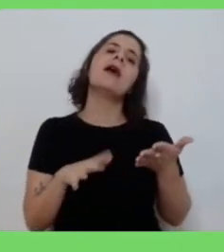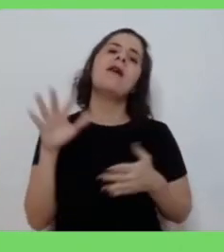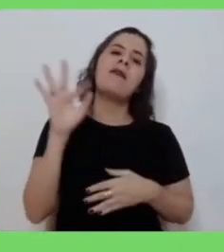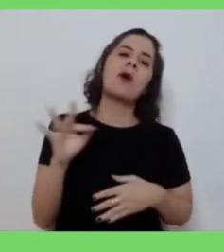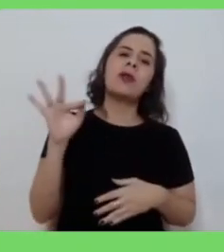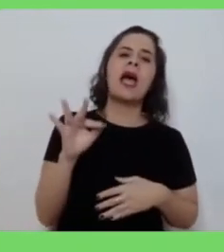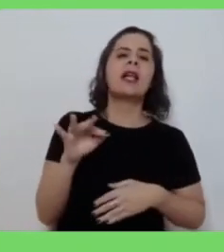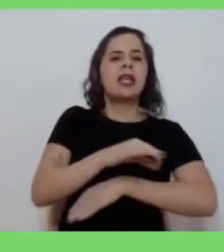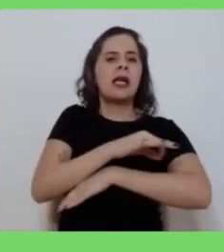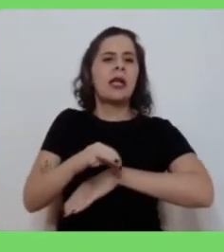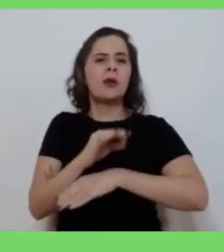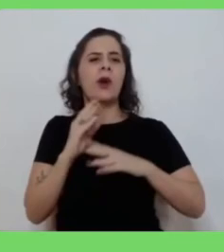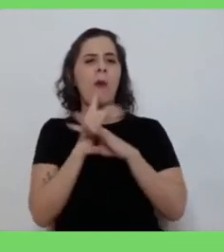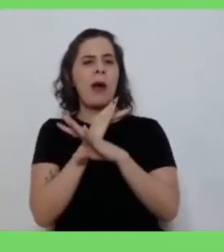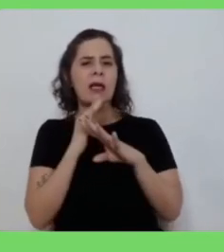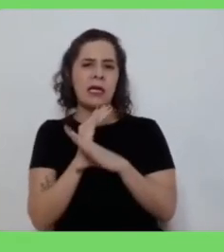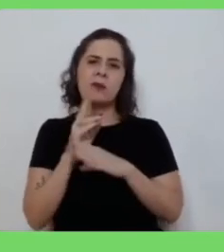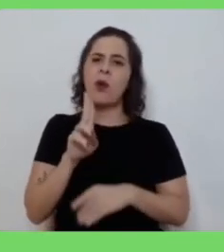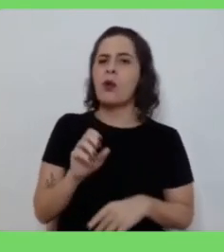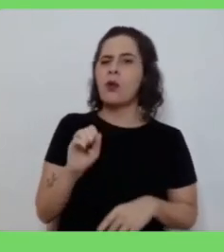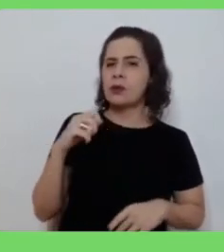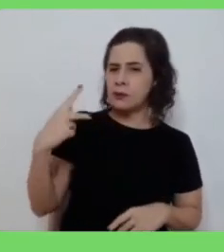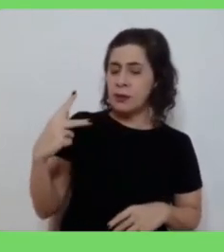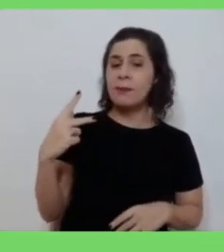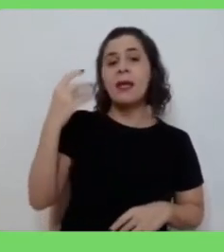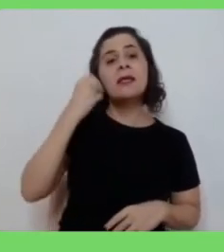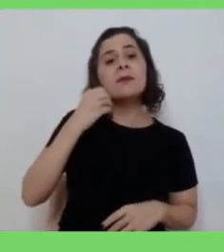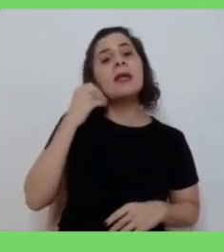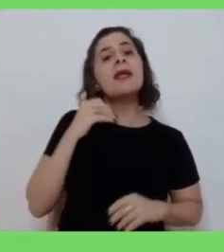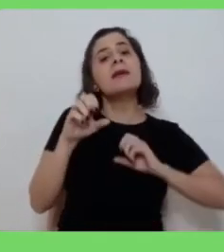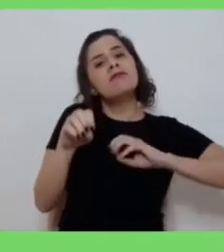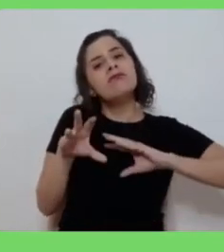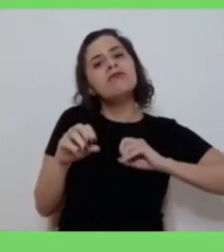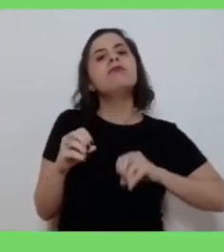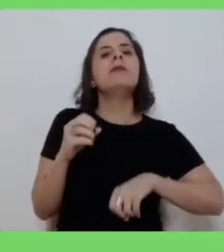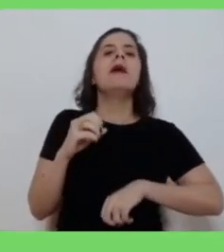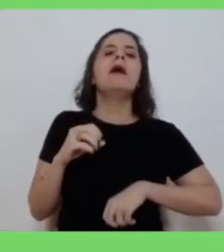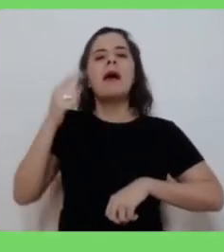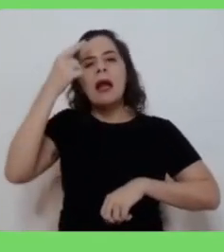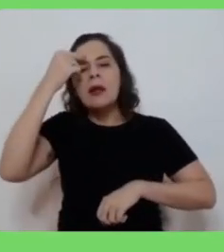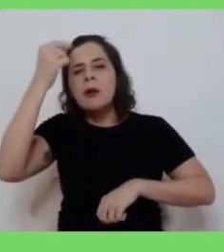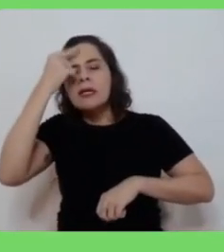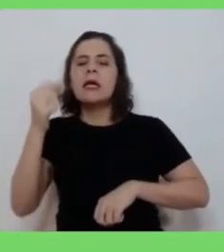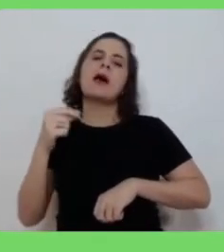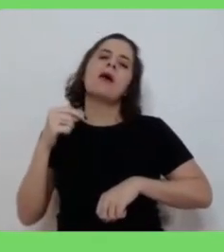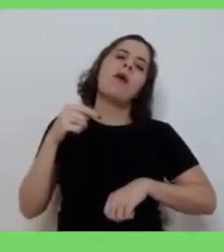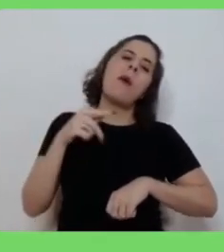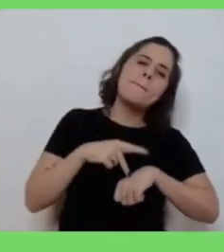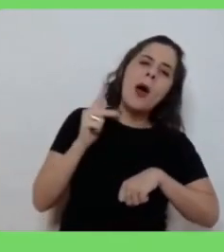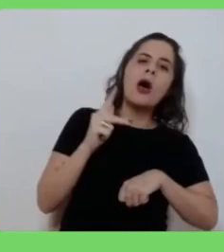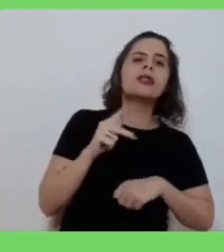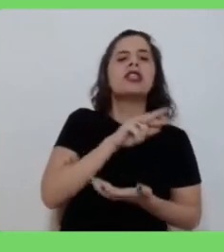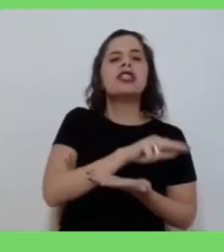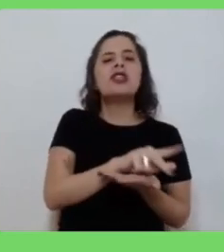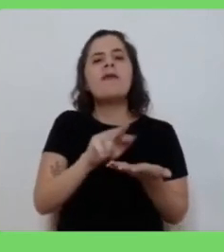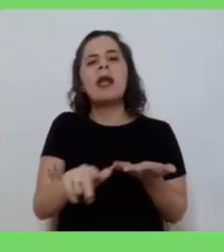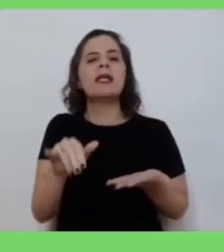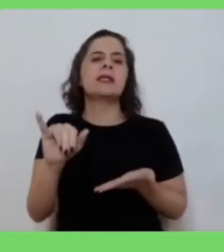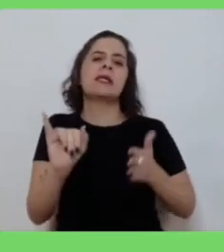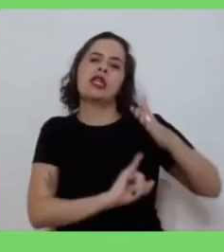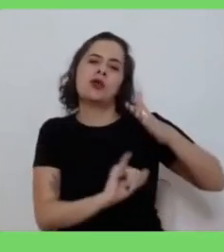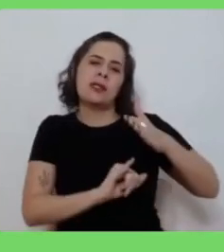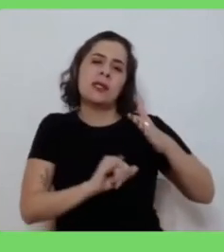USP e tem experiência docente em cursos de graduação e pós-graduação em diferentes instituições com experiência na área